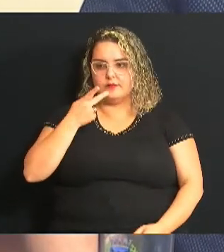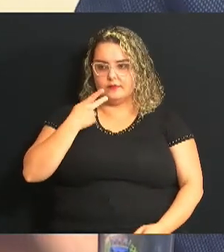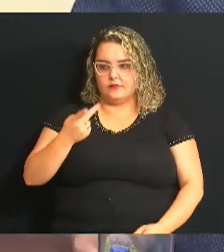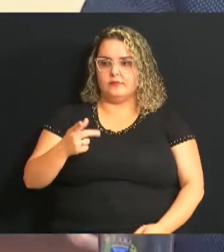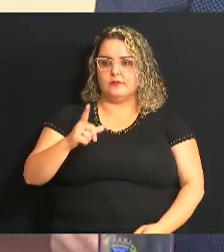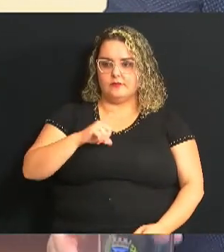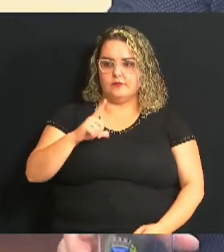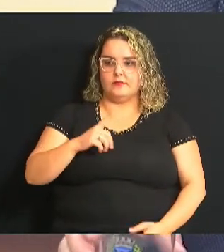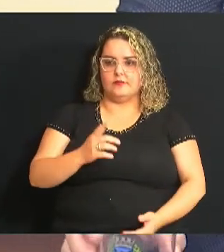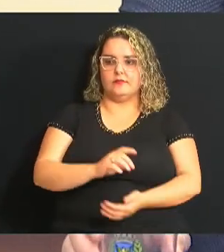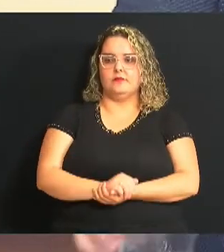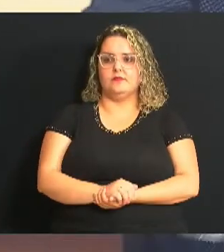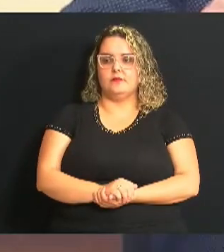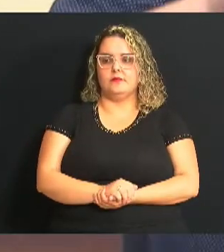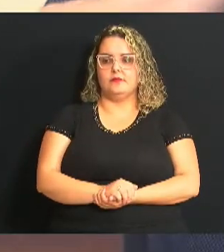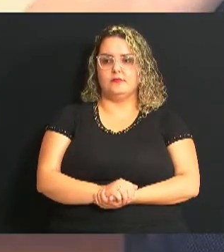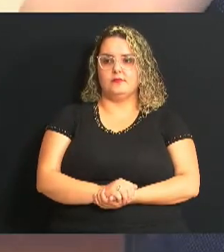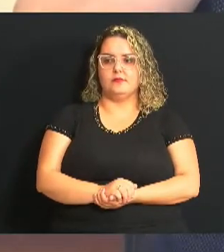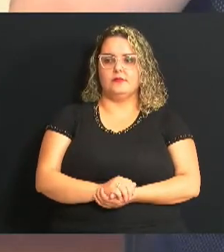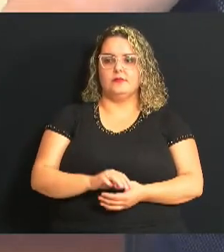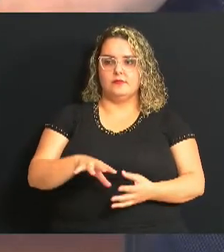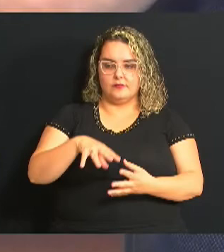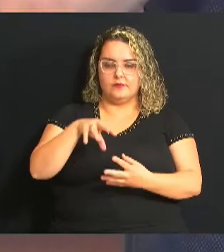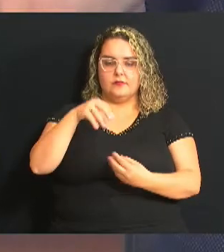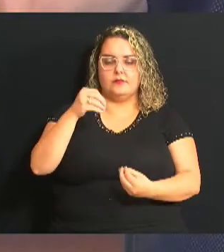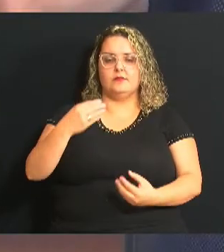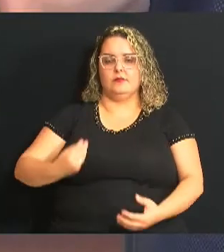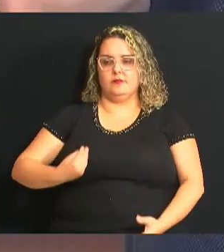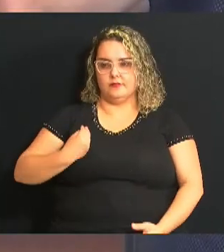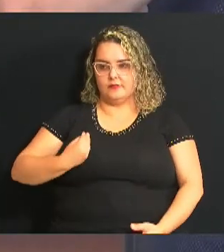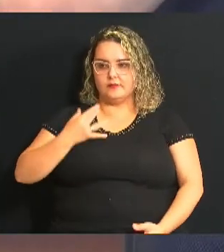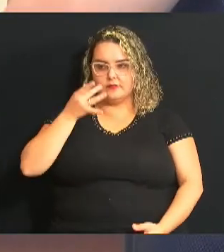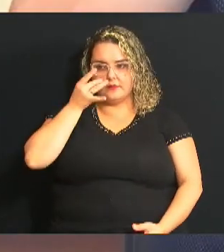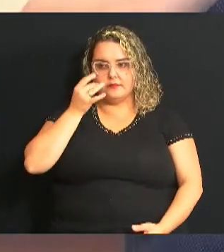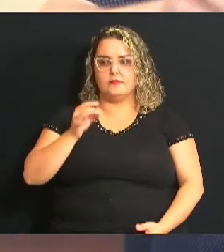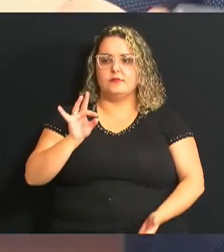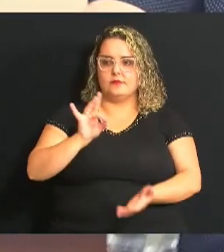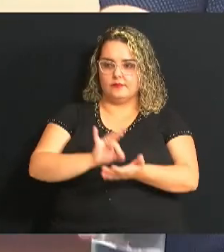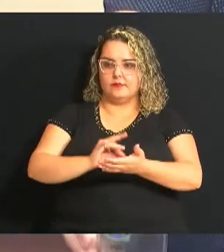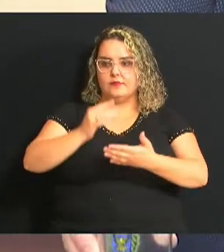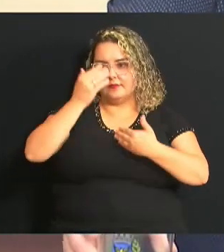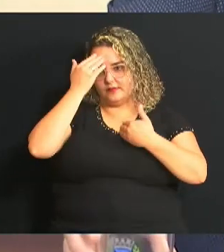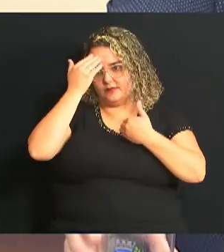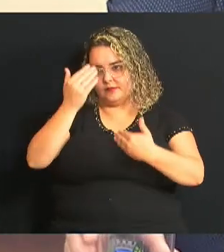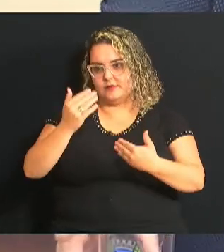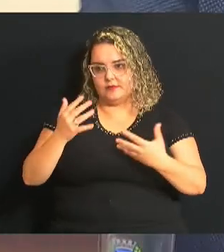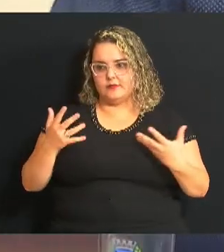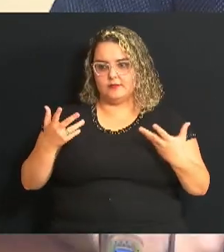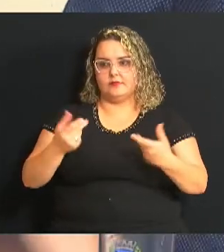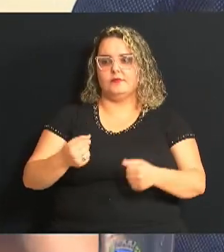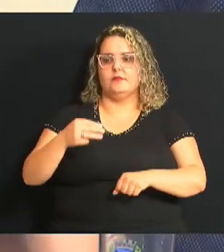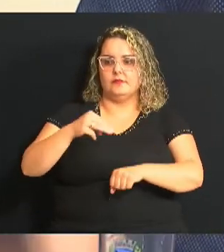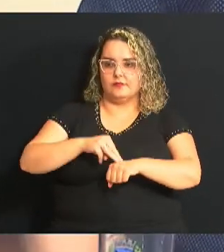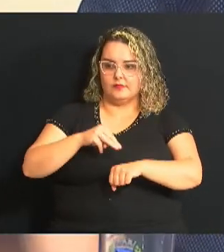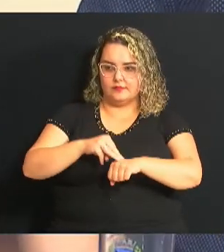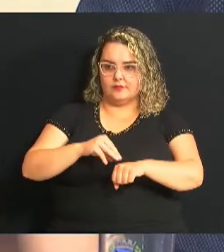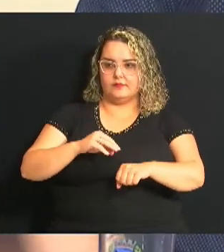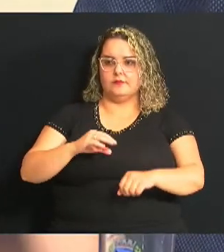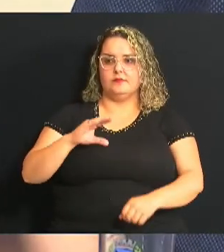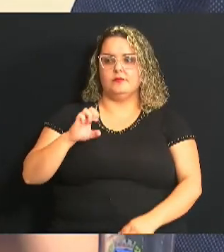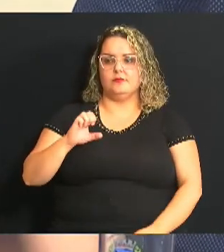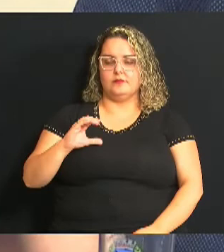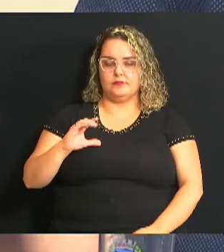toda essa espiritualidade presente, né? Então, meu sincero agradecimento a todos os membros do